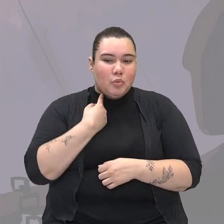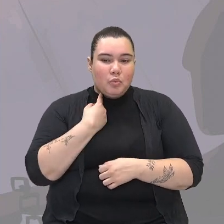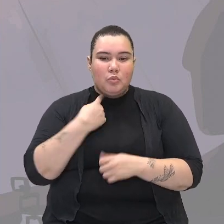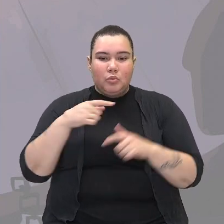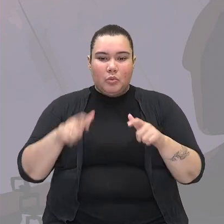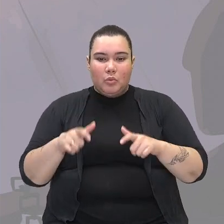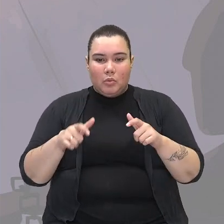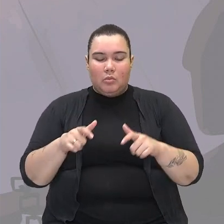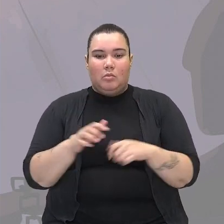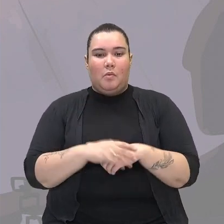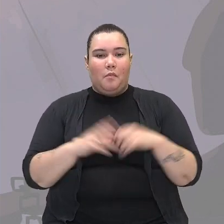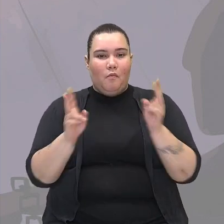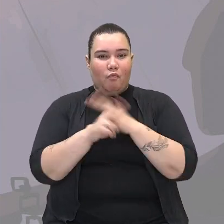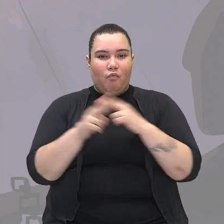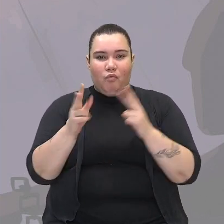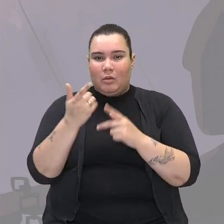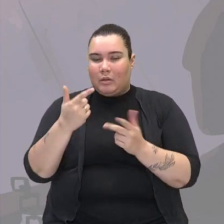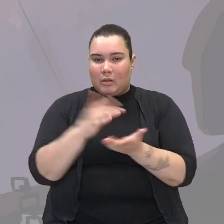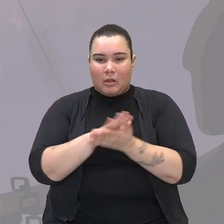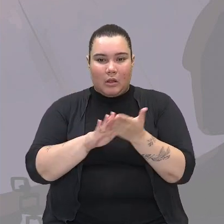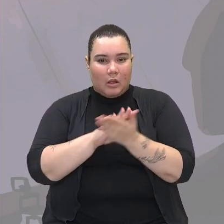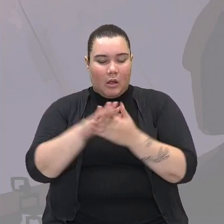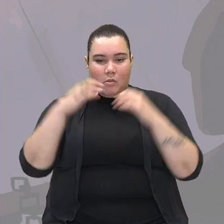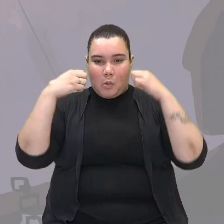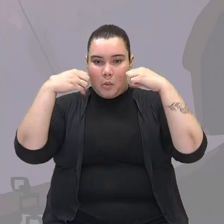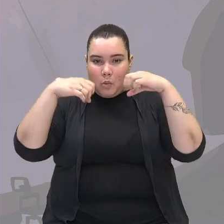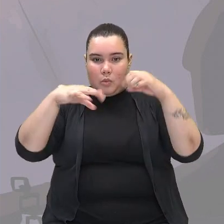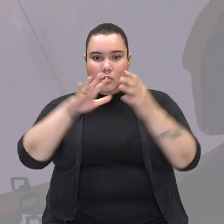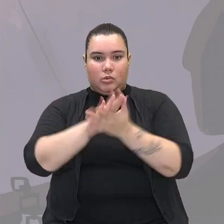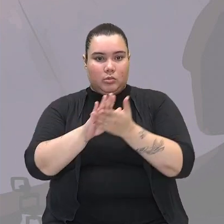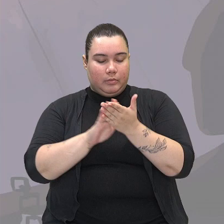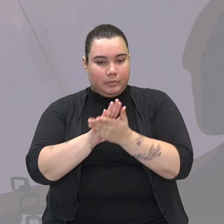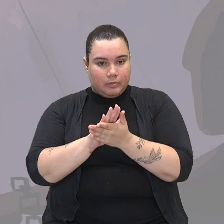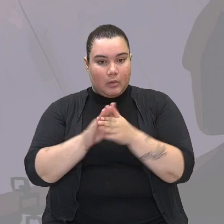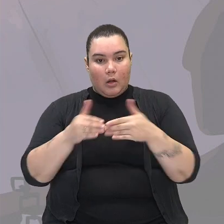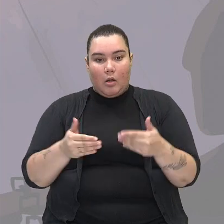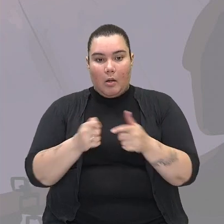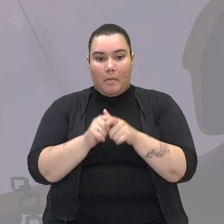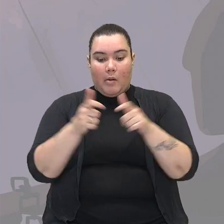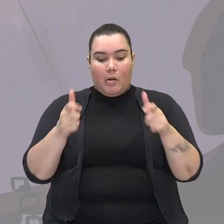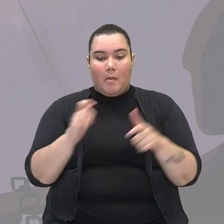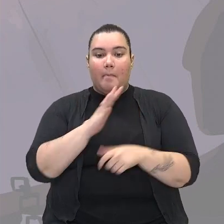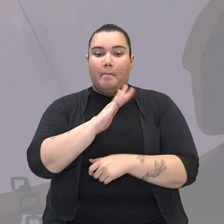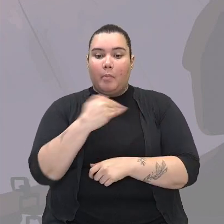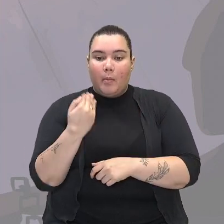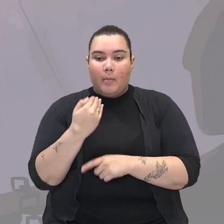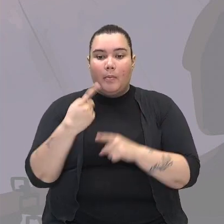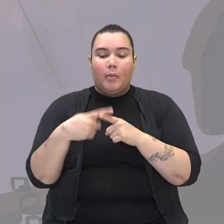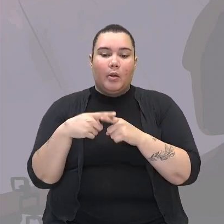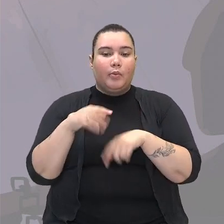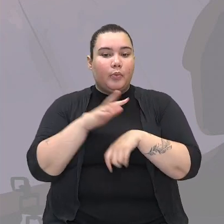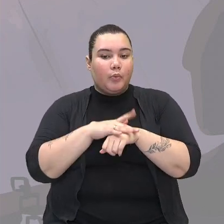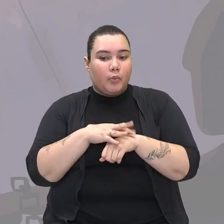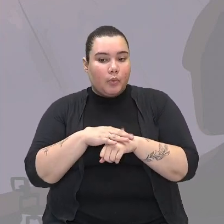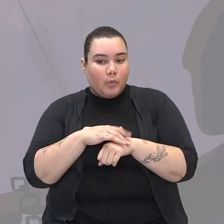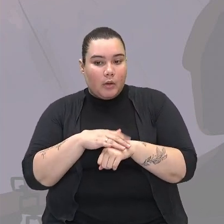local sem ventilação, sem luminosidade. Então, muitos deles morriam em decorrência de